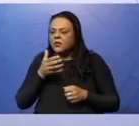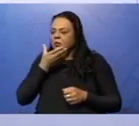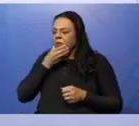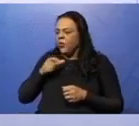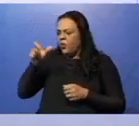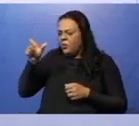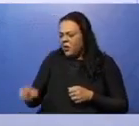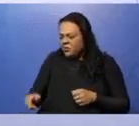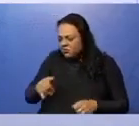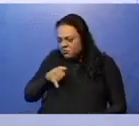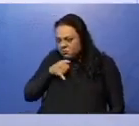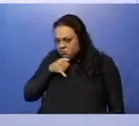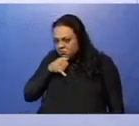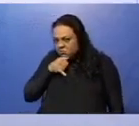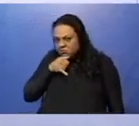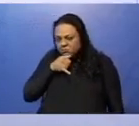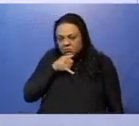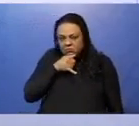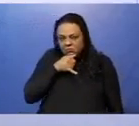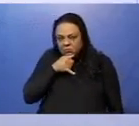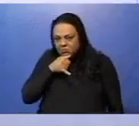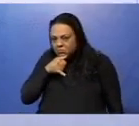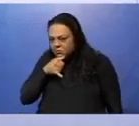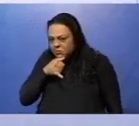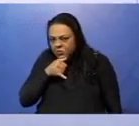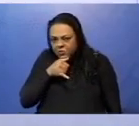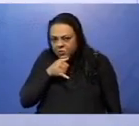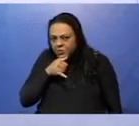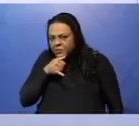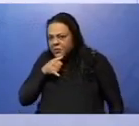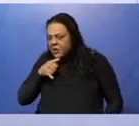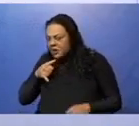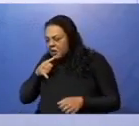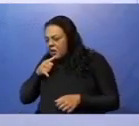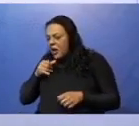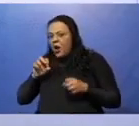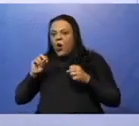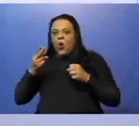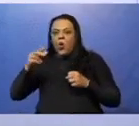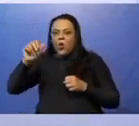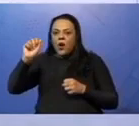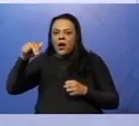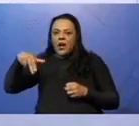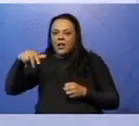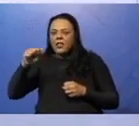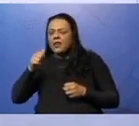está cabisbaixo, estado. Mas se eu falo, ele anda pela escola, caminhar, é uma ação.